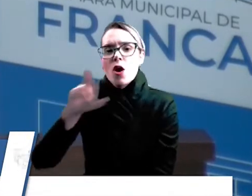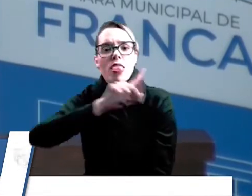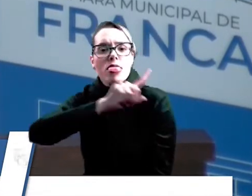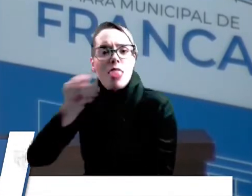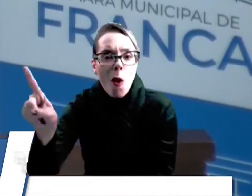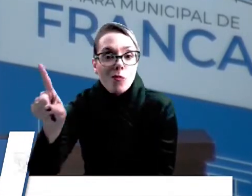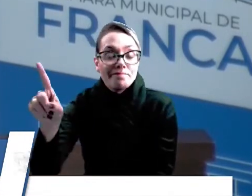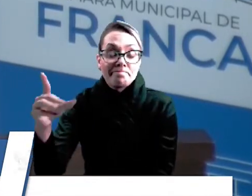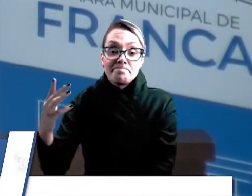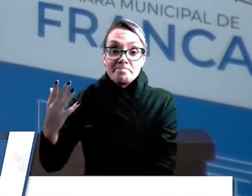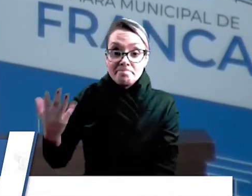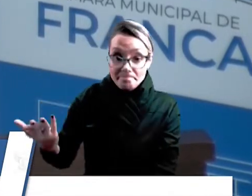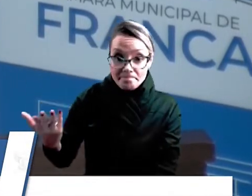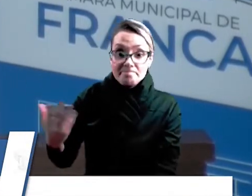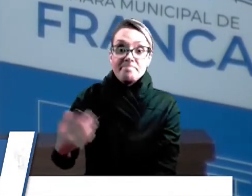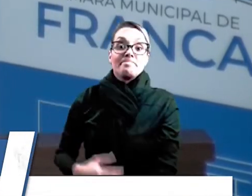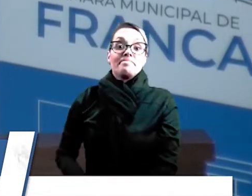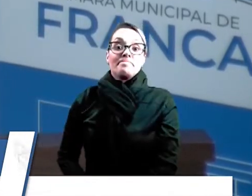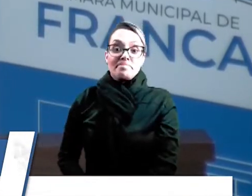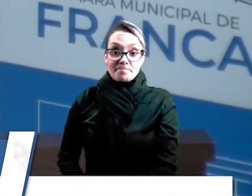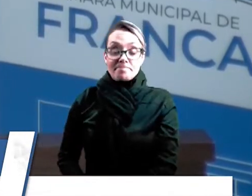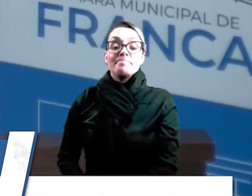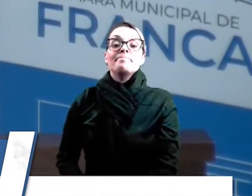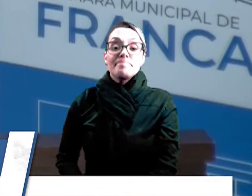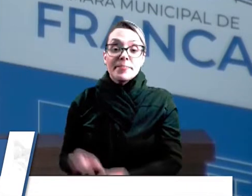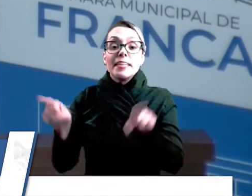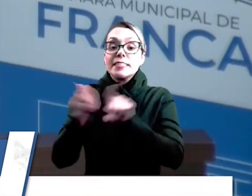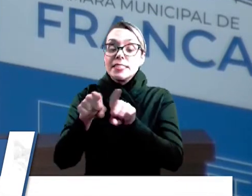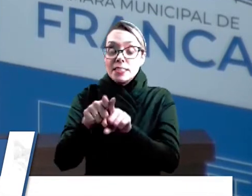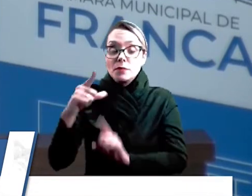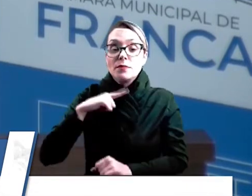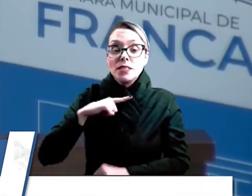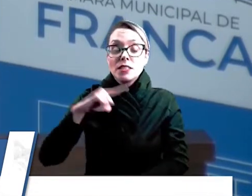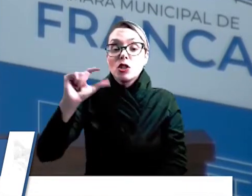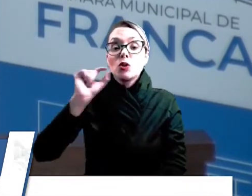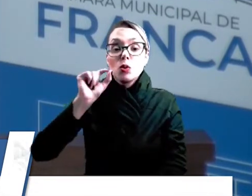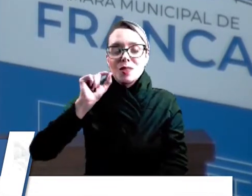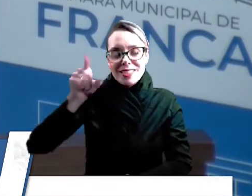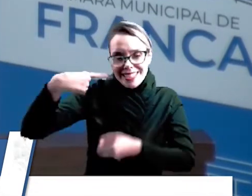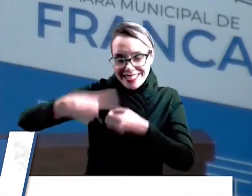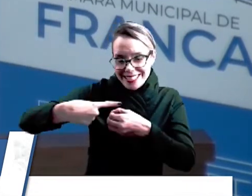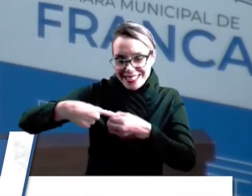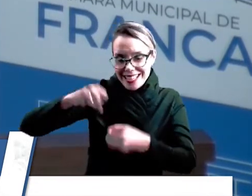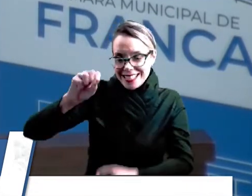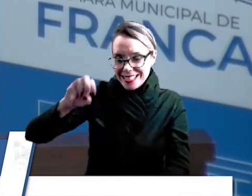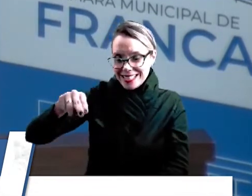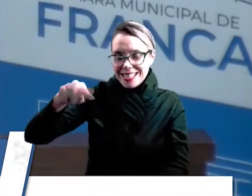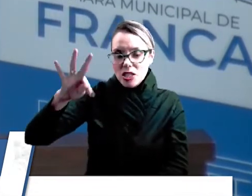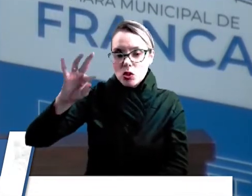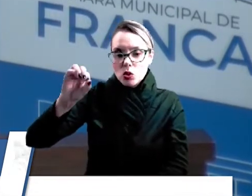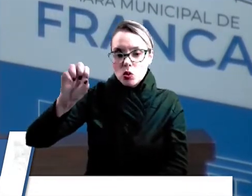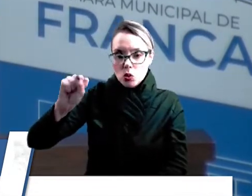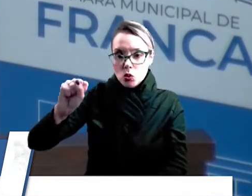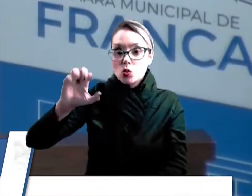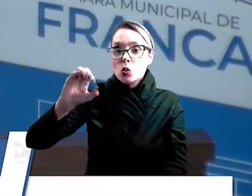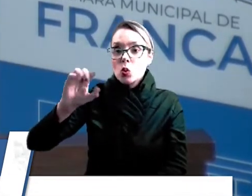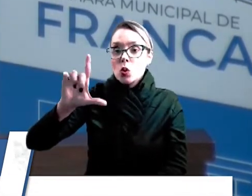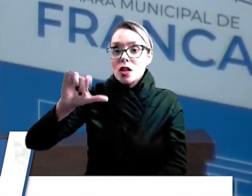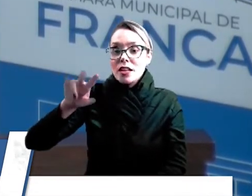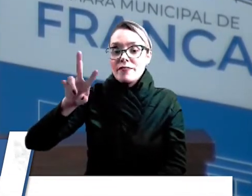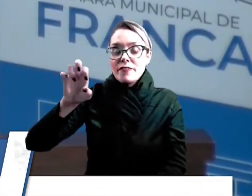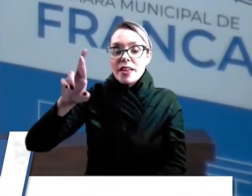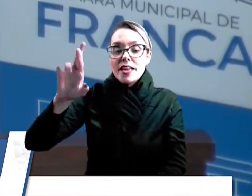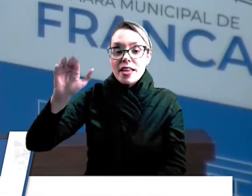caso da cidade de Salles Oliveira. Já está pagando o piso nacional. Infelizmente, uma